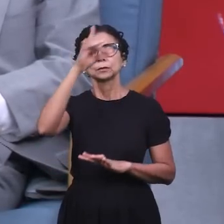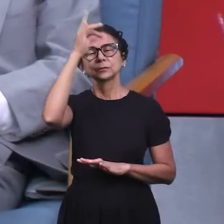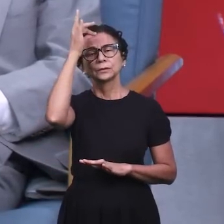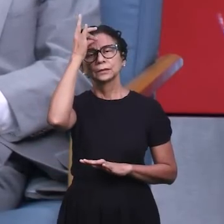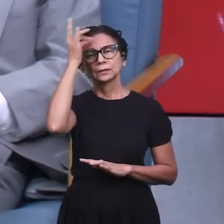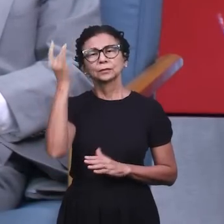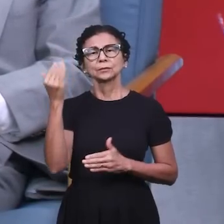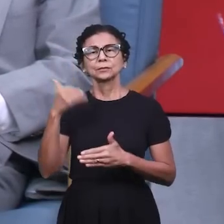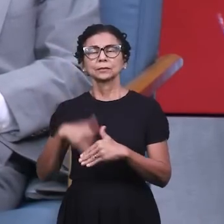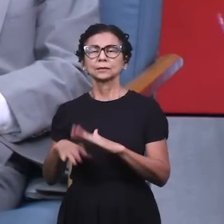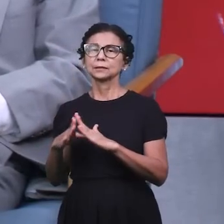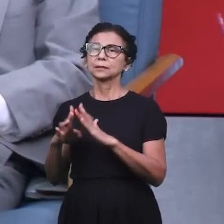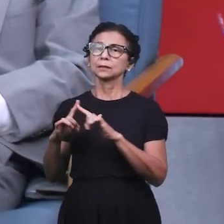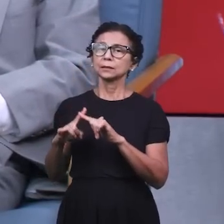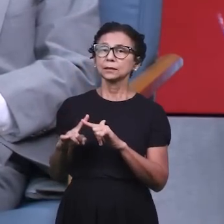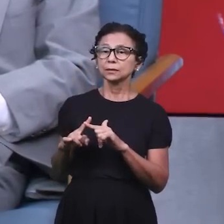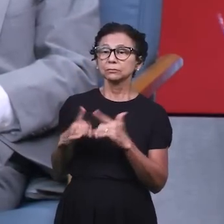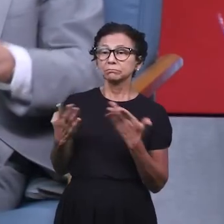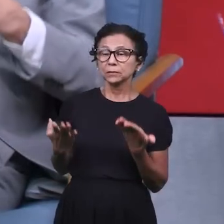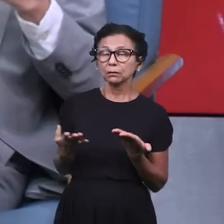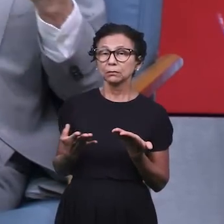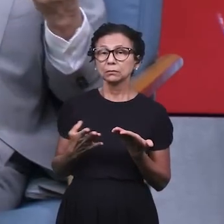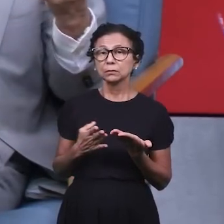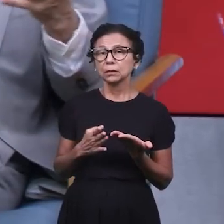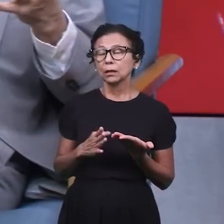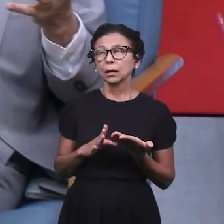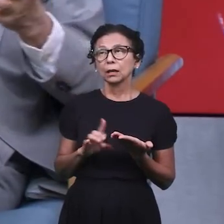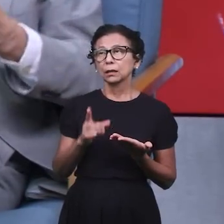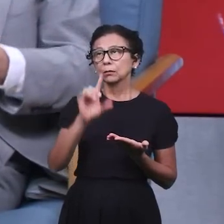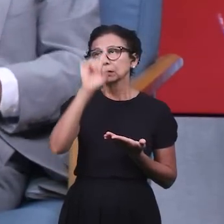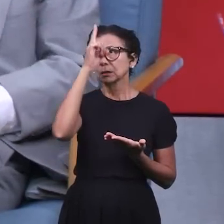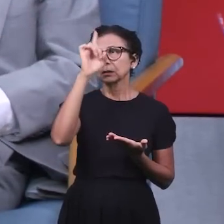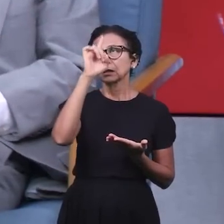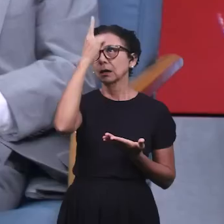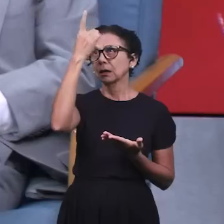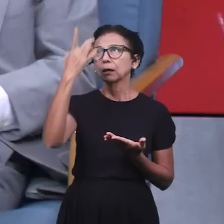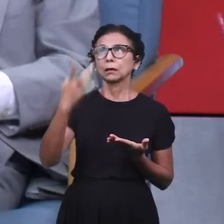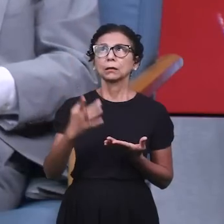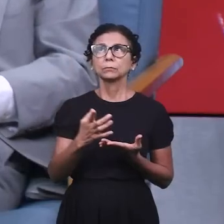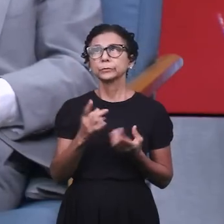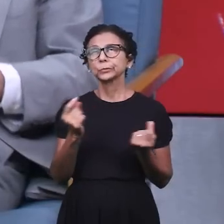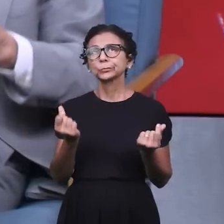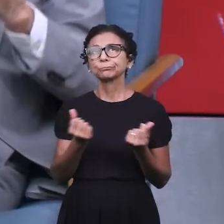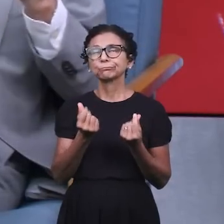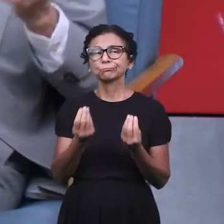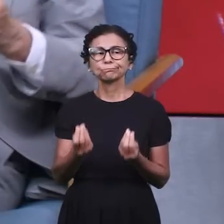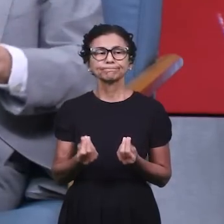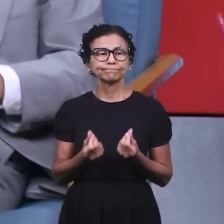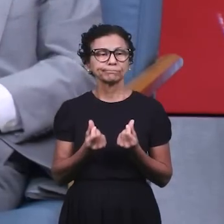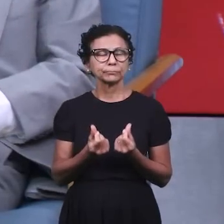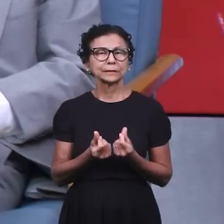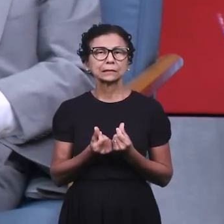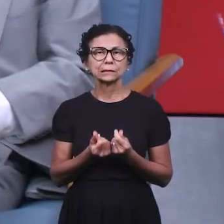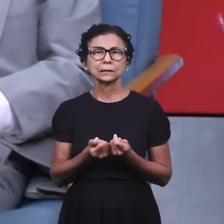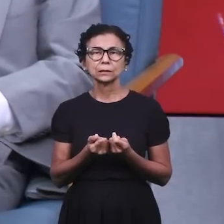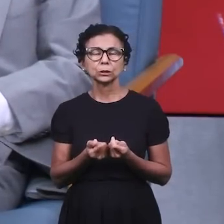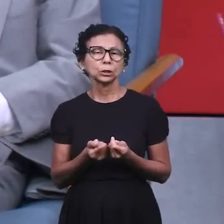meio. Por isso, nós então criamos essa expressão puramente como